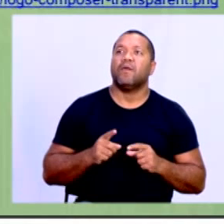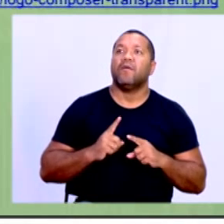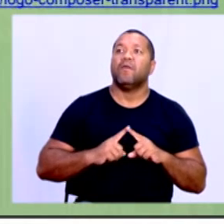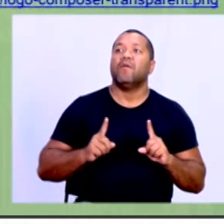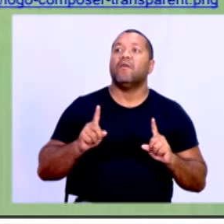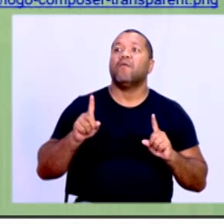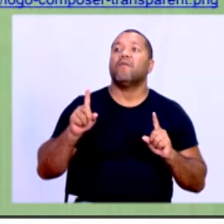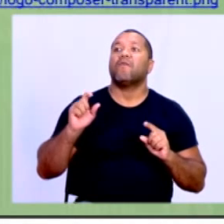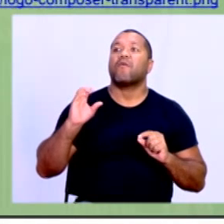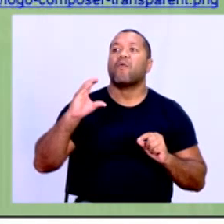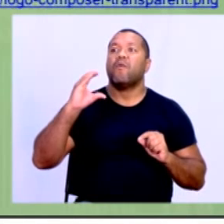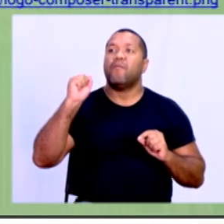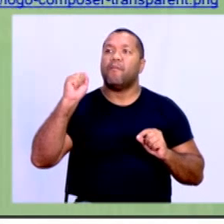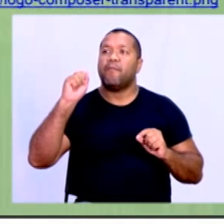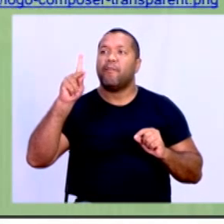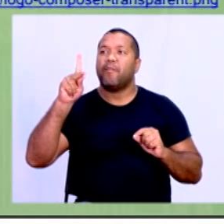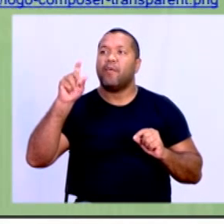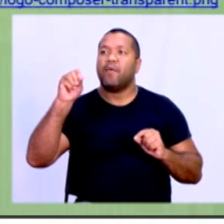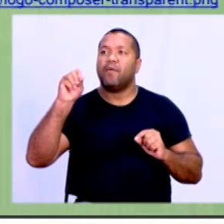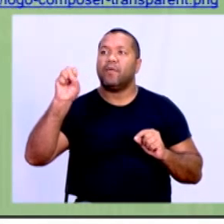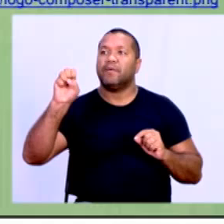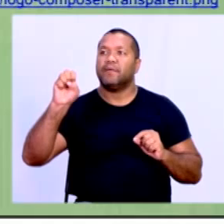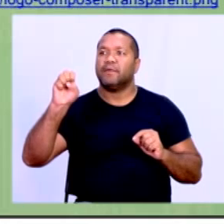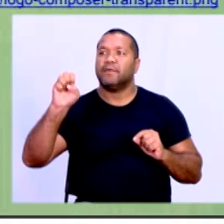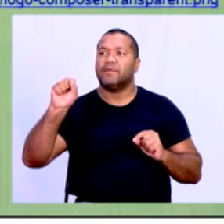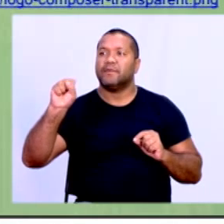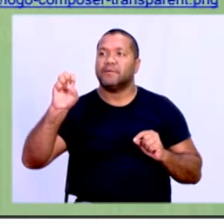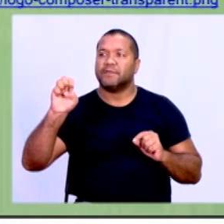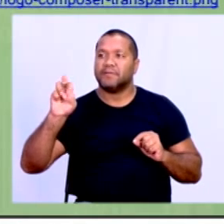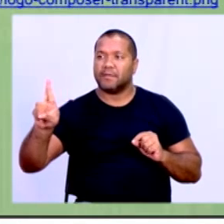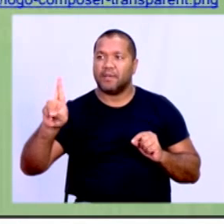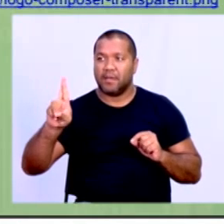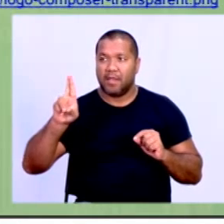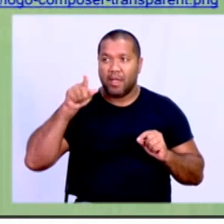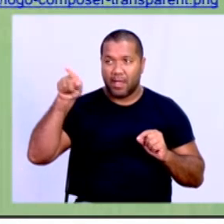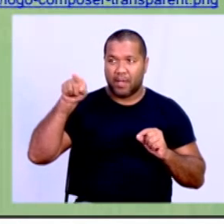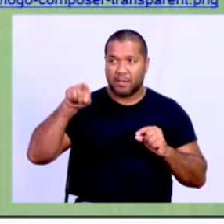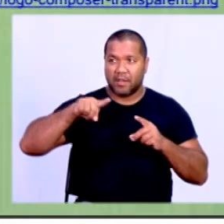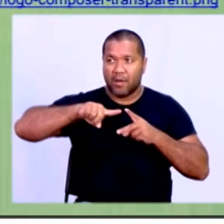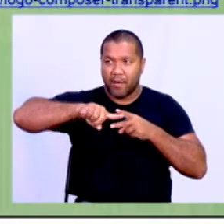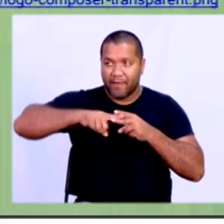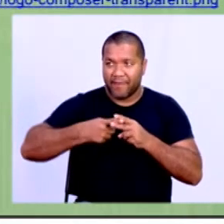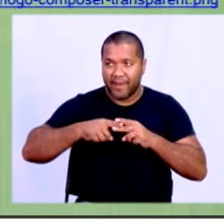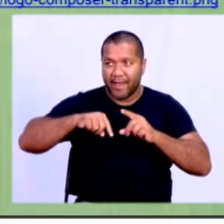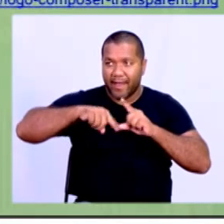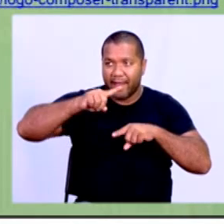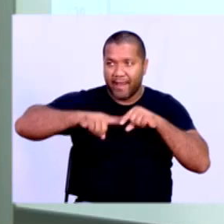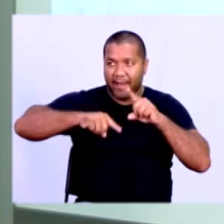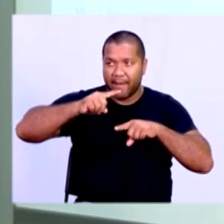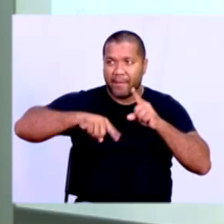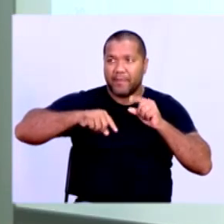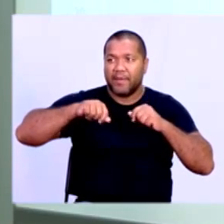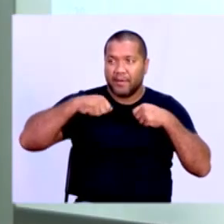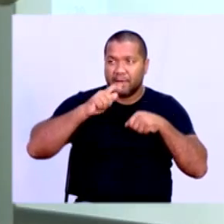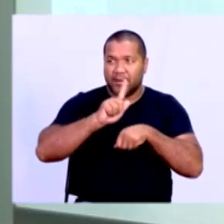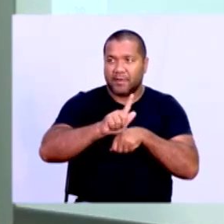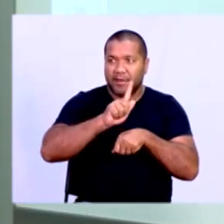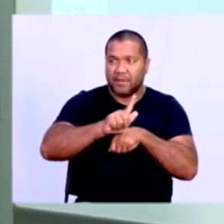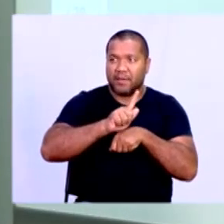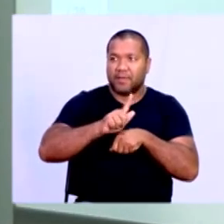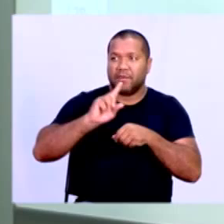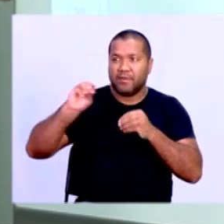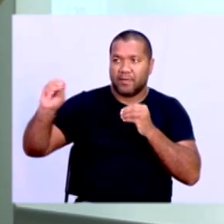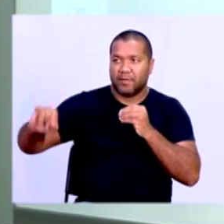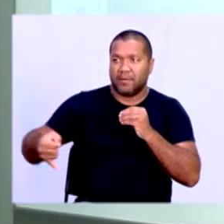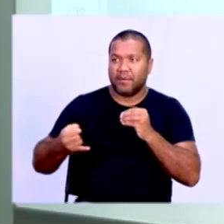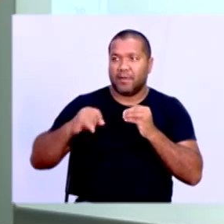o Composer. Tá? O Composer é a nossa ferramenta gerenciadora de dependência. Então, o gerenciador